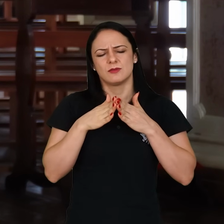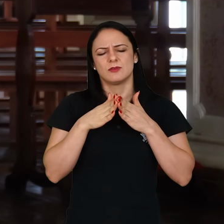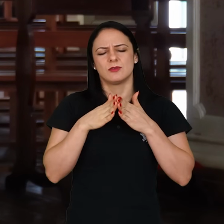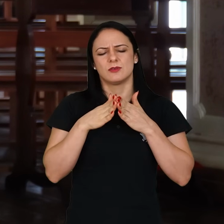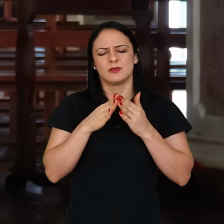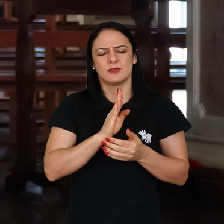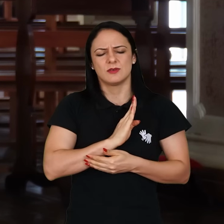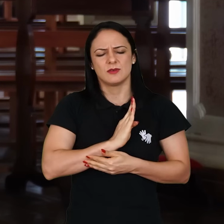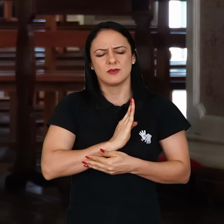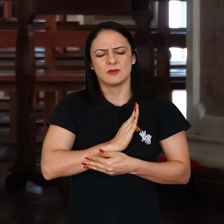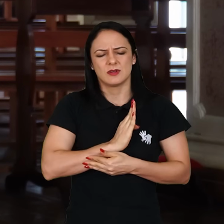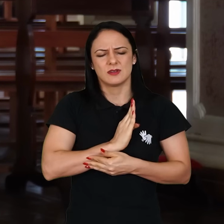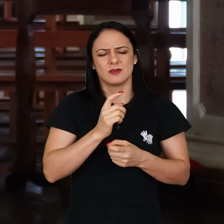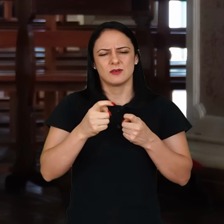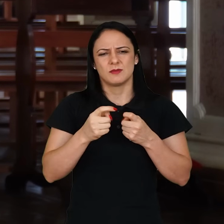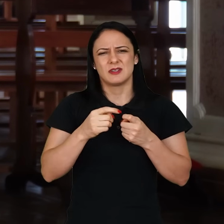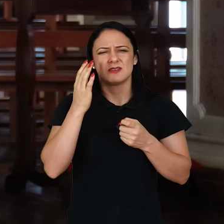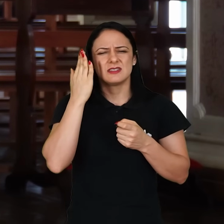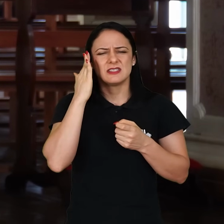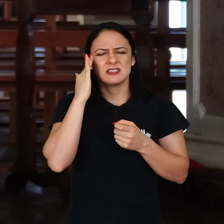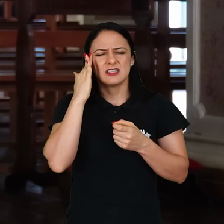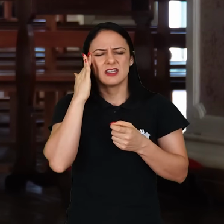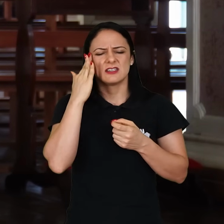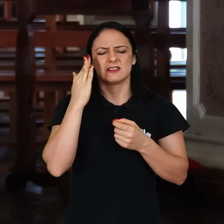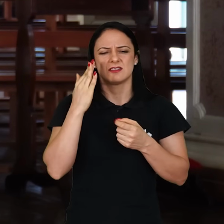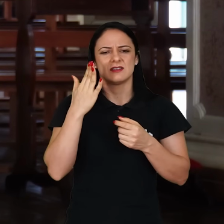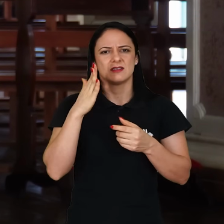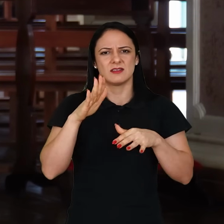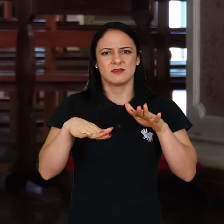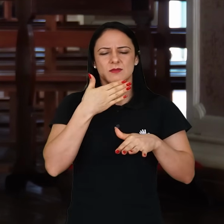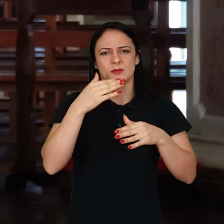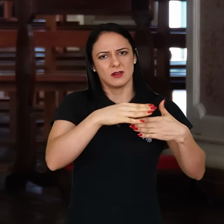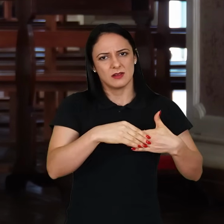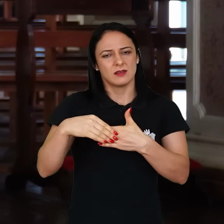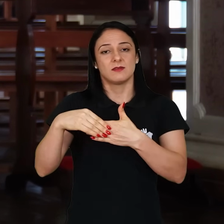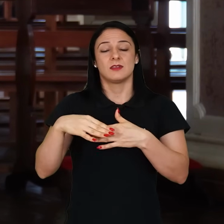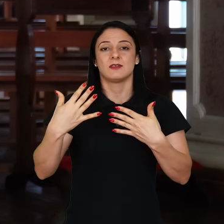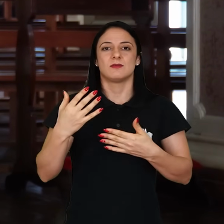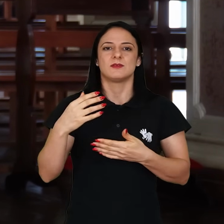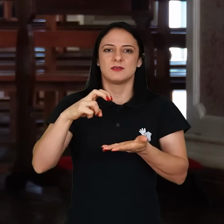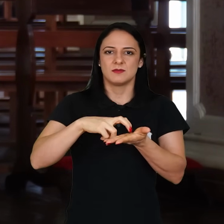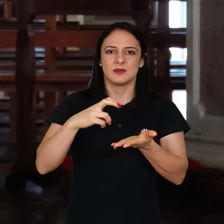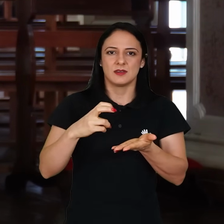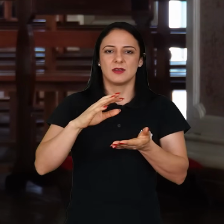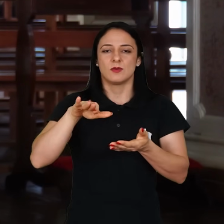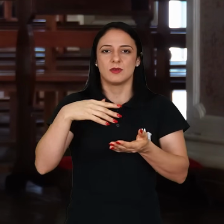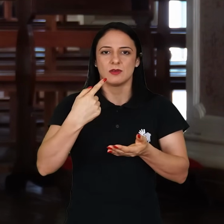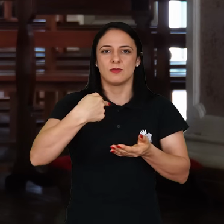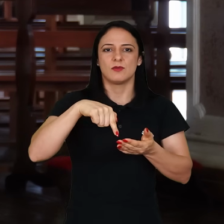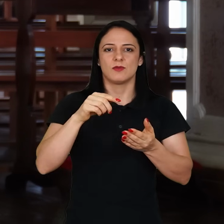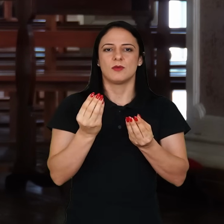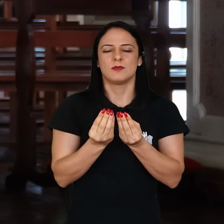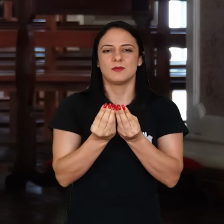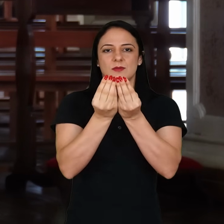tocasse no coração do médico. Se ele achasse que ali não estava bom, saísse com ele. Quando foi de manhã, cedinho, gente, na hora que eu vou para a